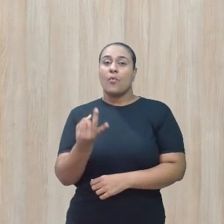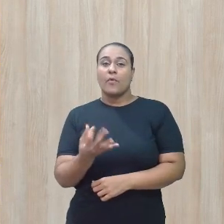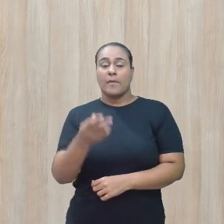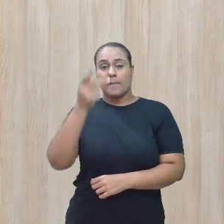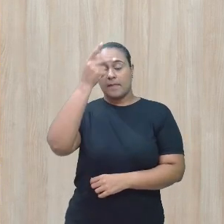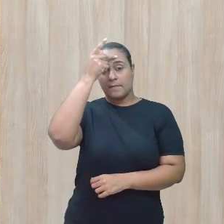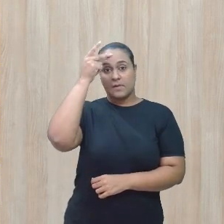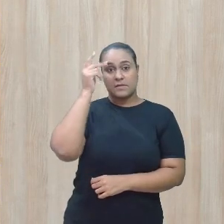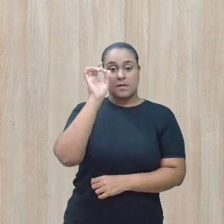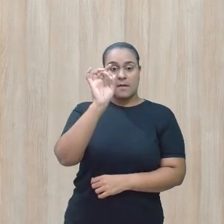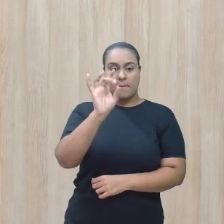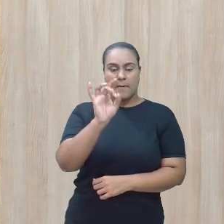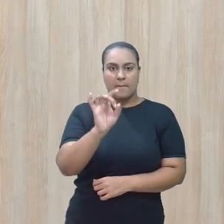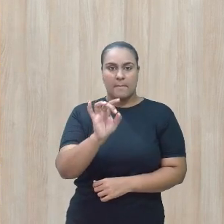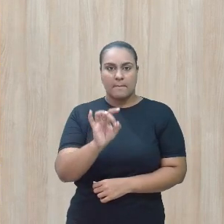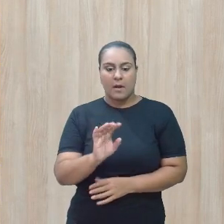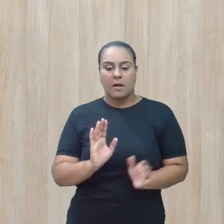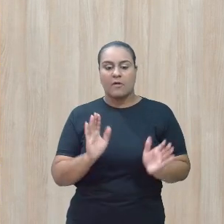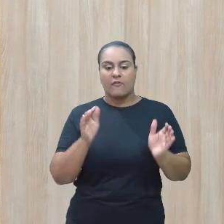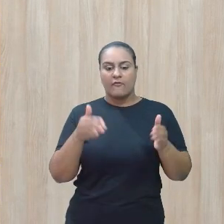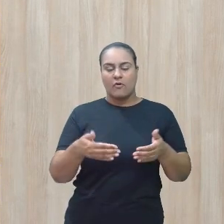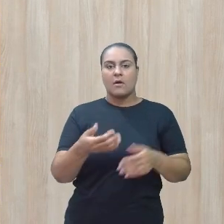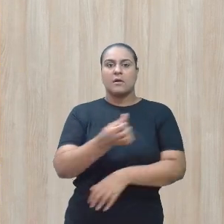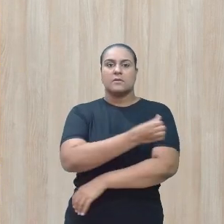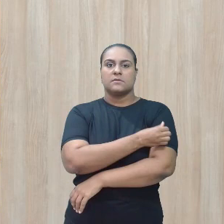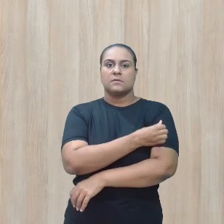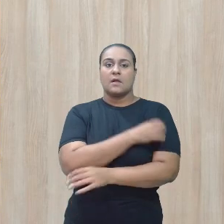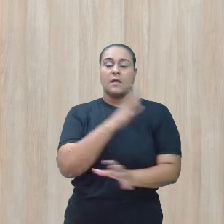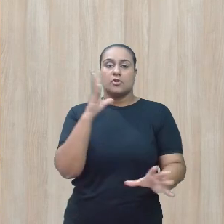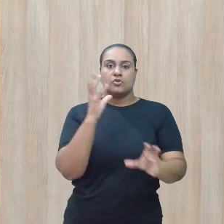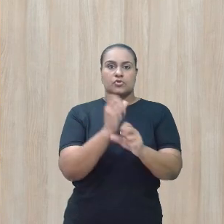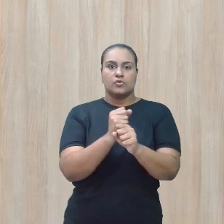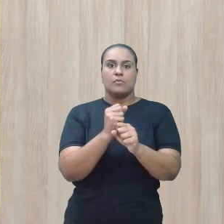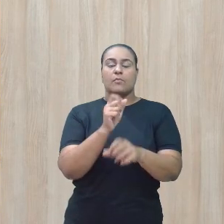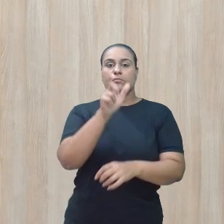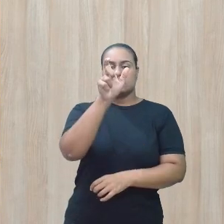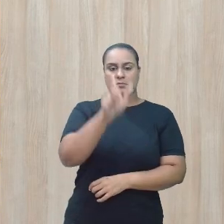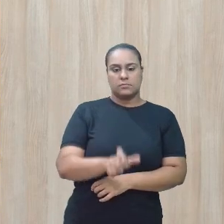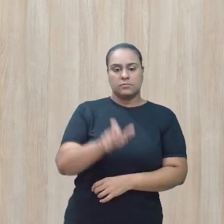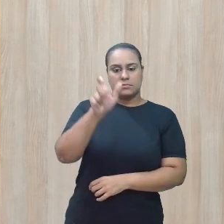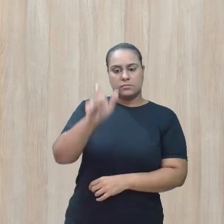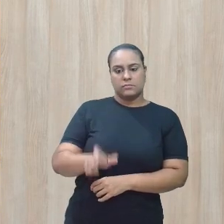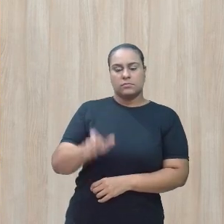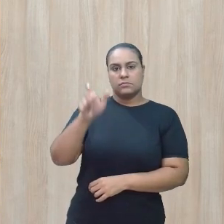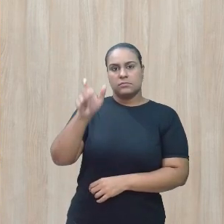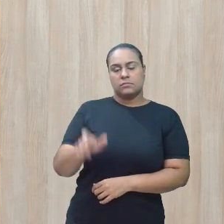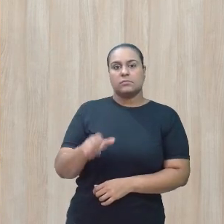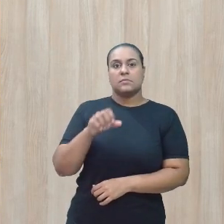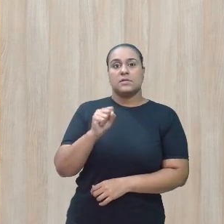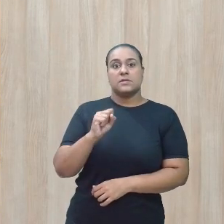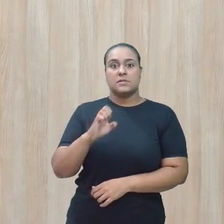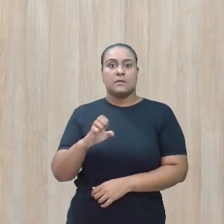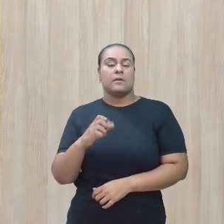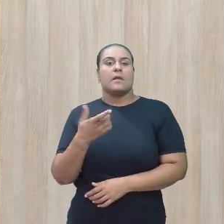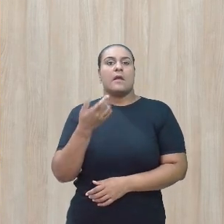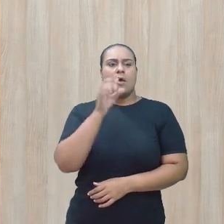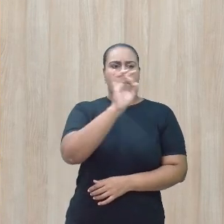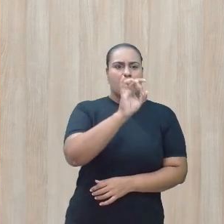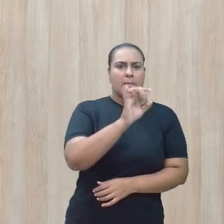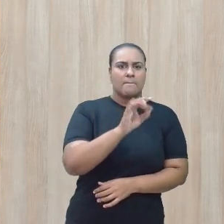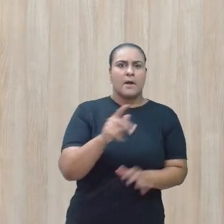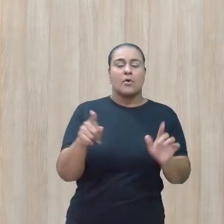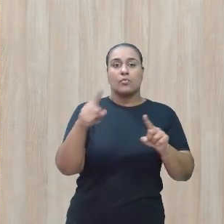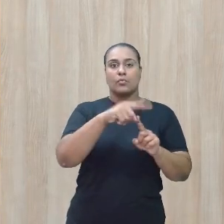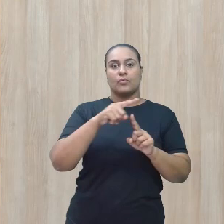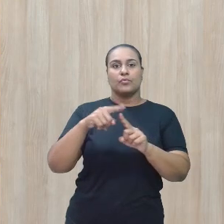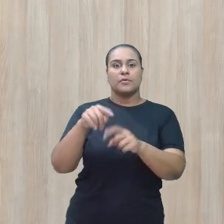em cada uma das turmas, a gente somou as colunas. Se eu preciso dos gêneros que cada pessoa gosta mais,